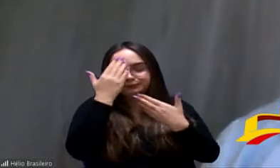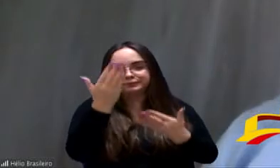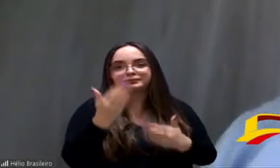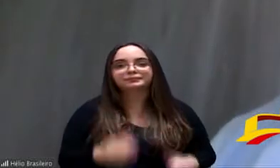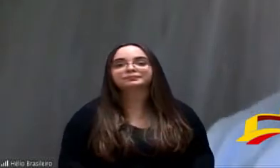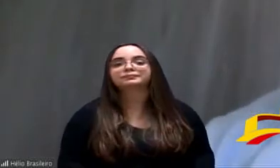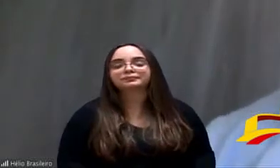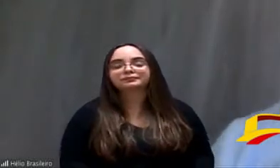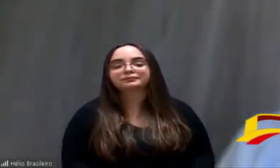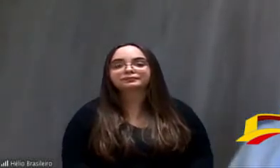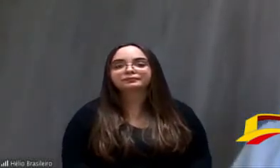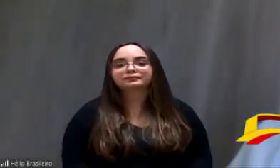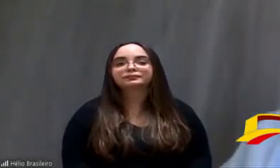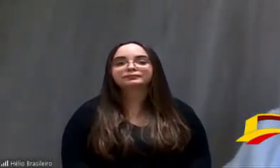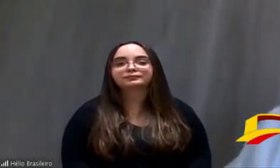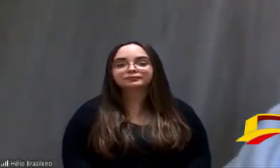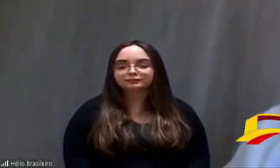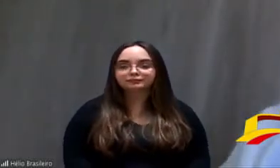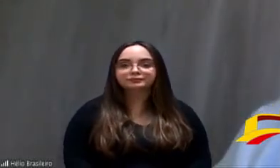todos.